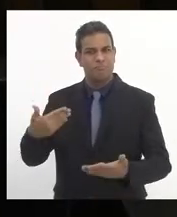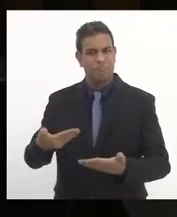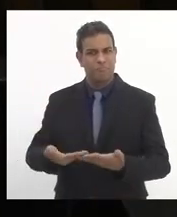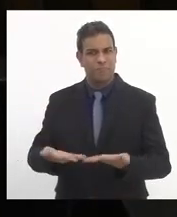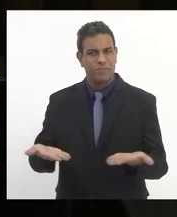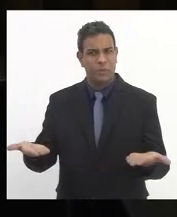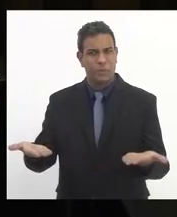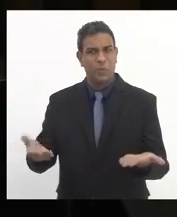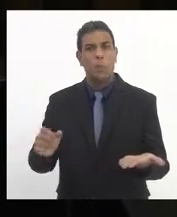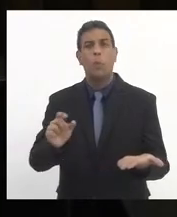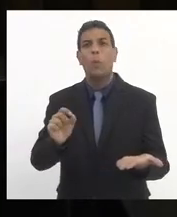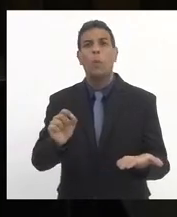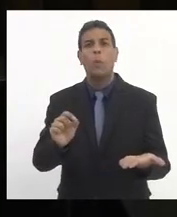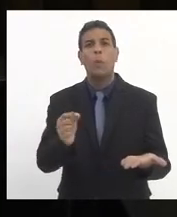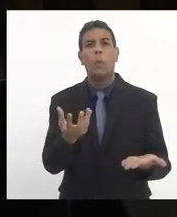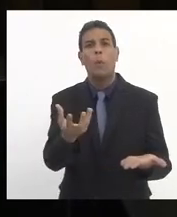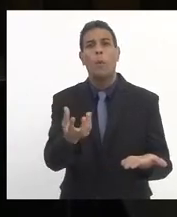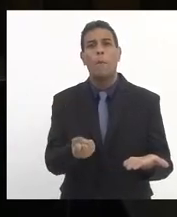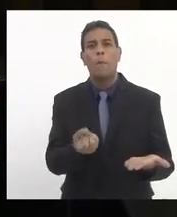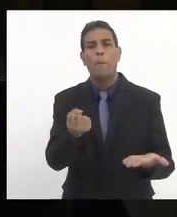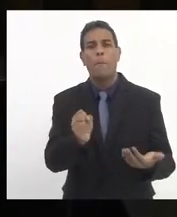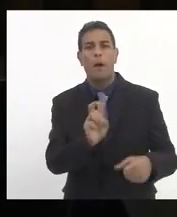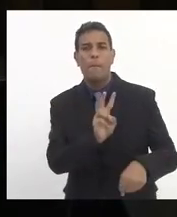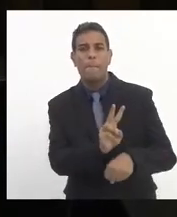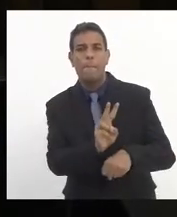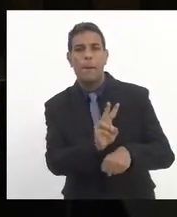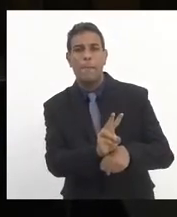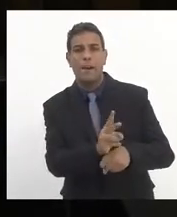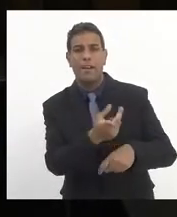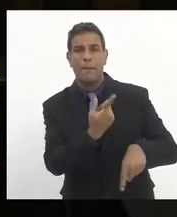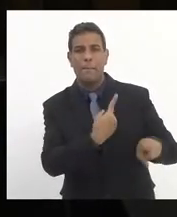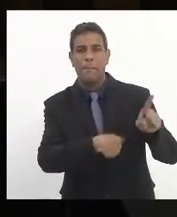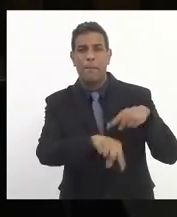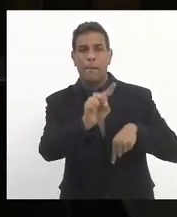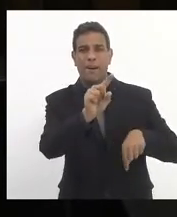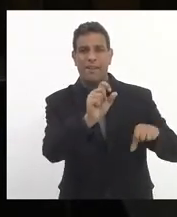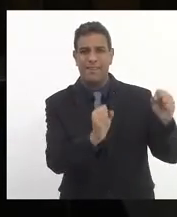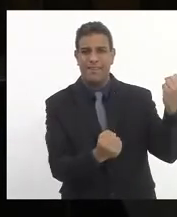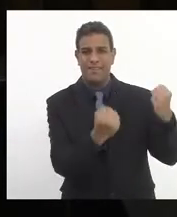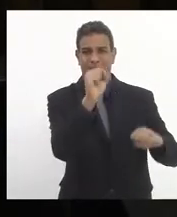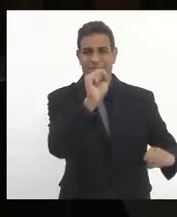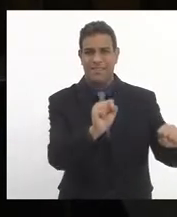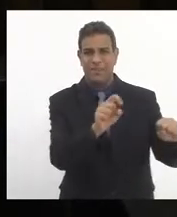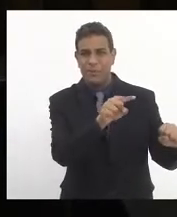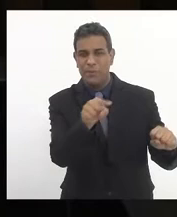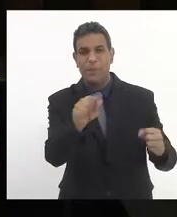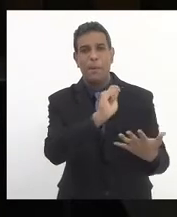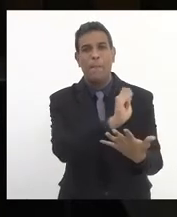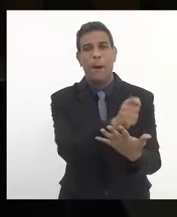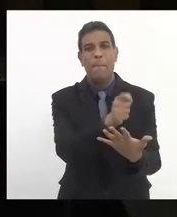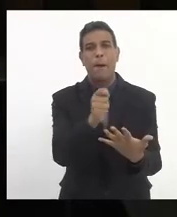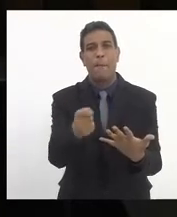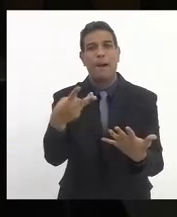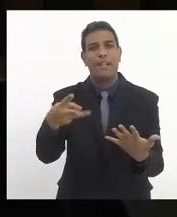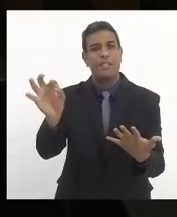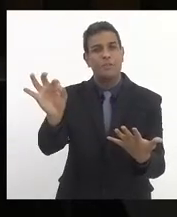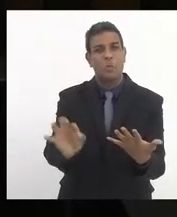o benefício fiscal do Repetro Industrialização, que é para pagar